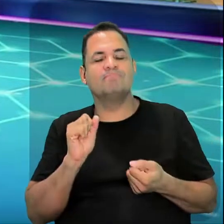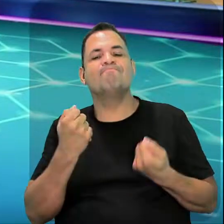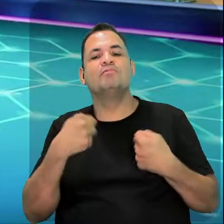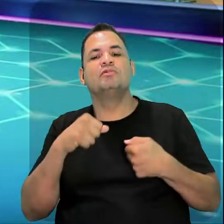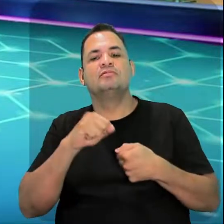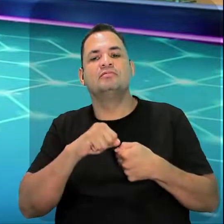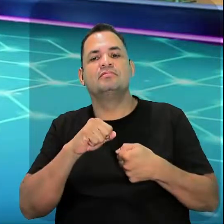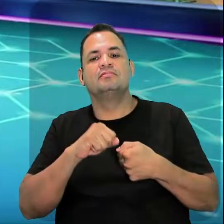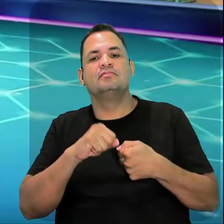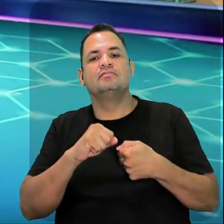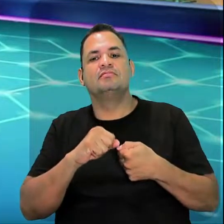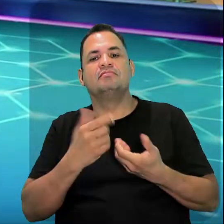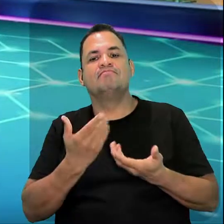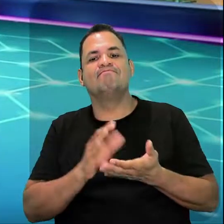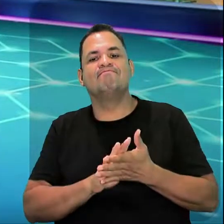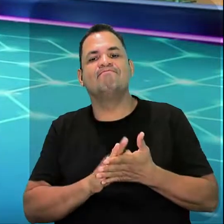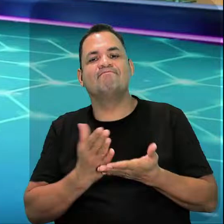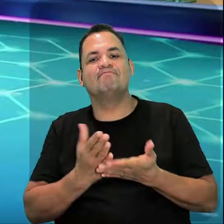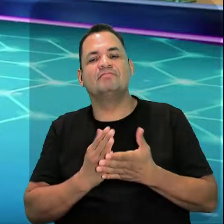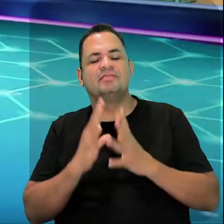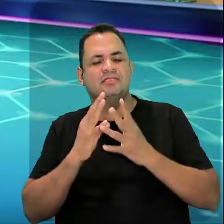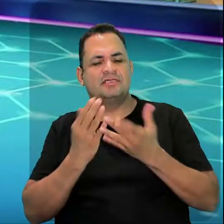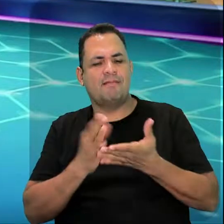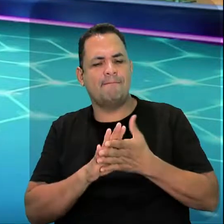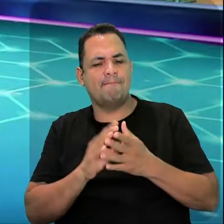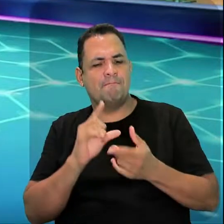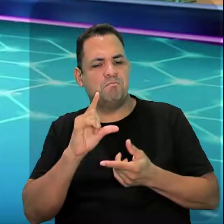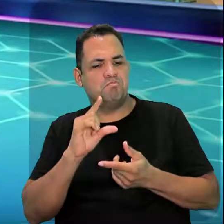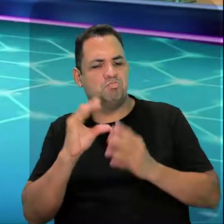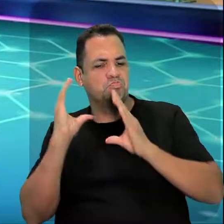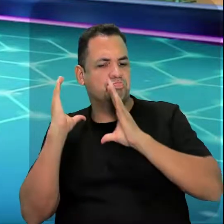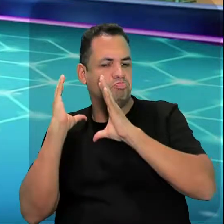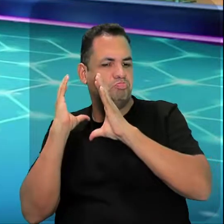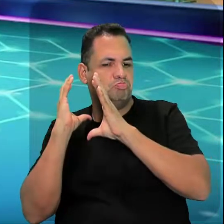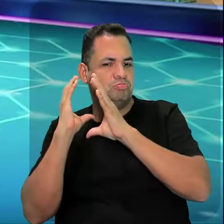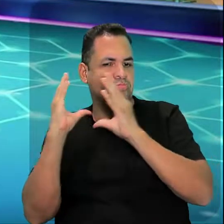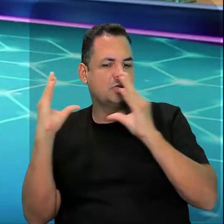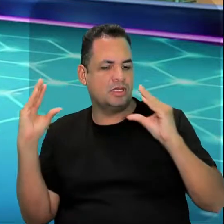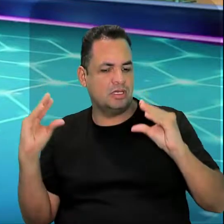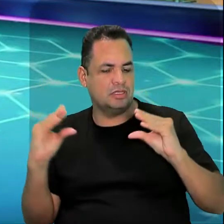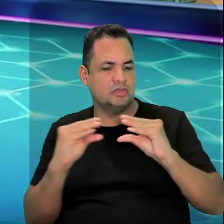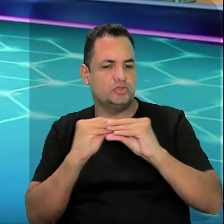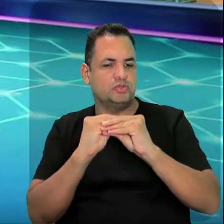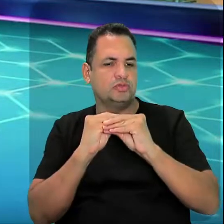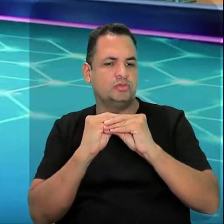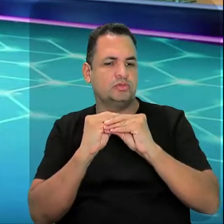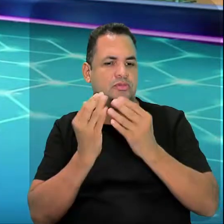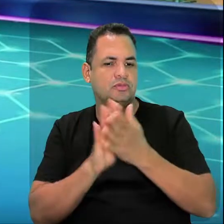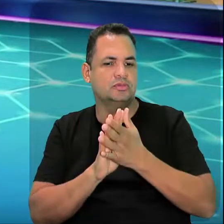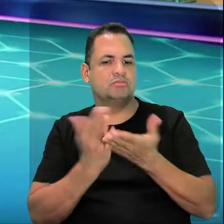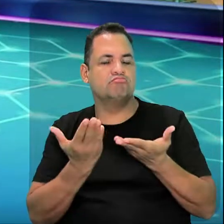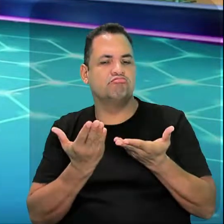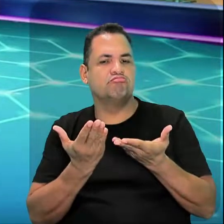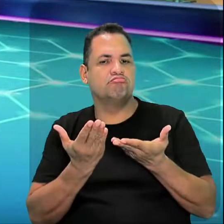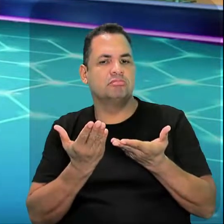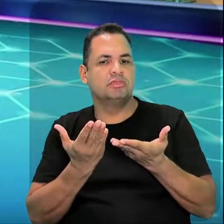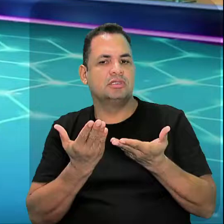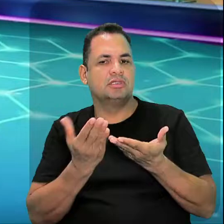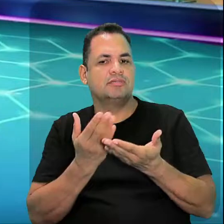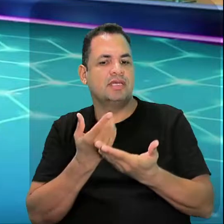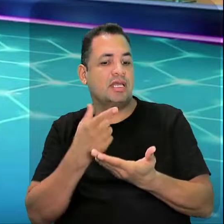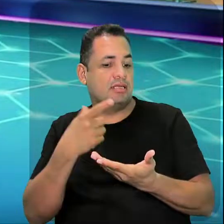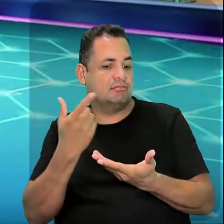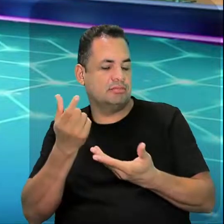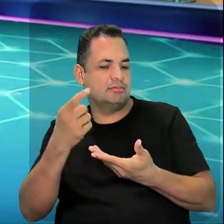fazer? A gente vai fazer um pequeno resumo dos conteúdos que serão cobrados nessa avaliação de recuperação